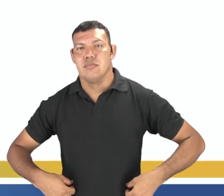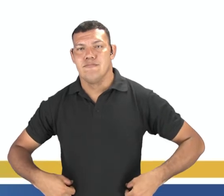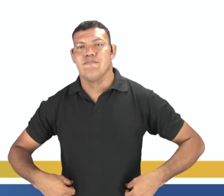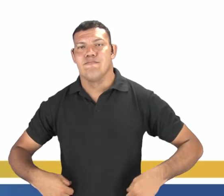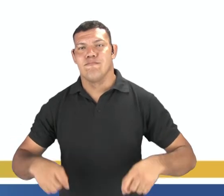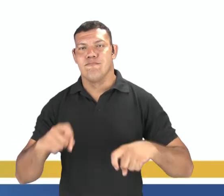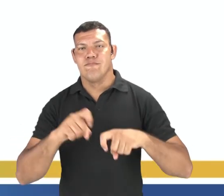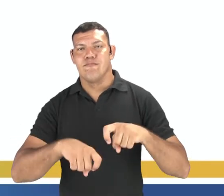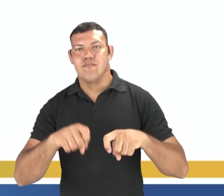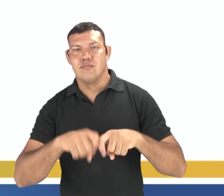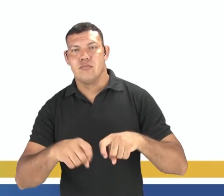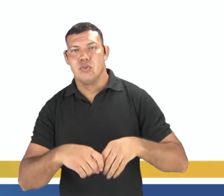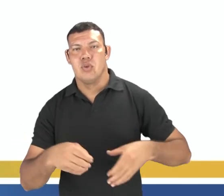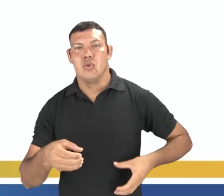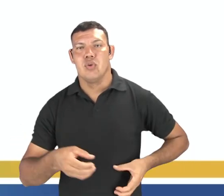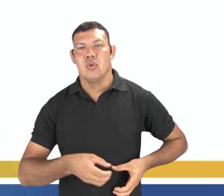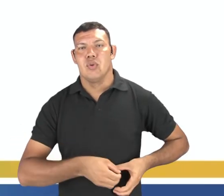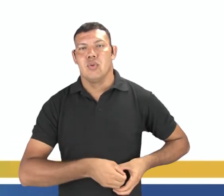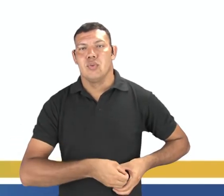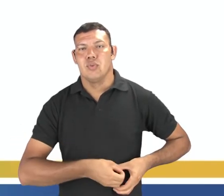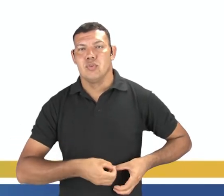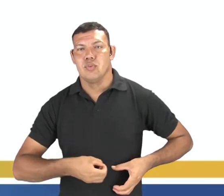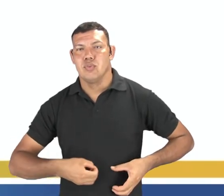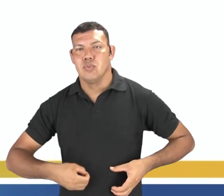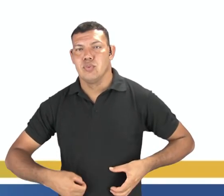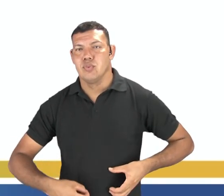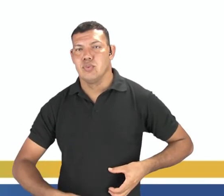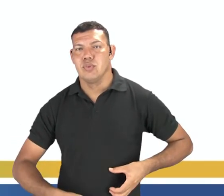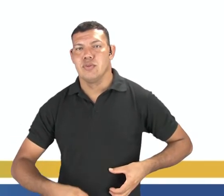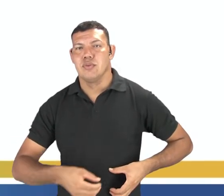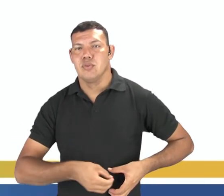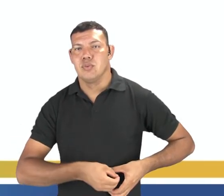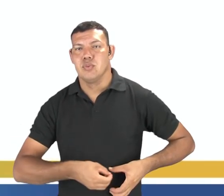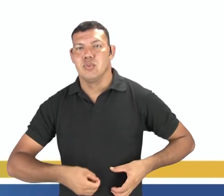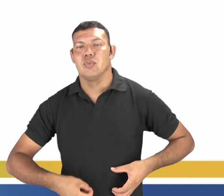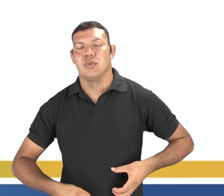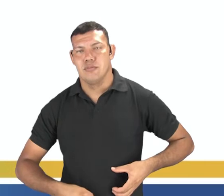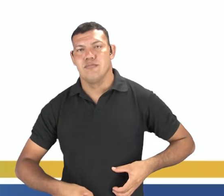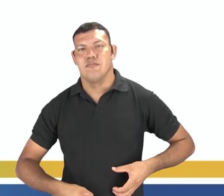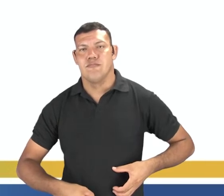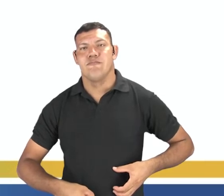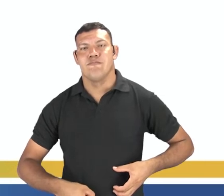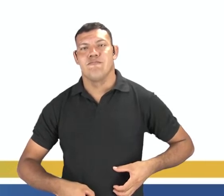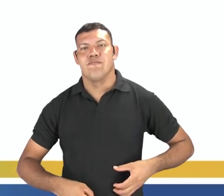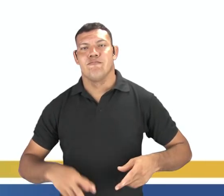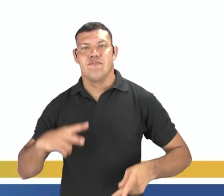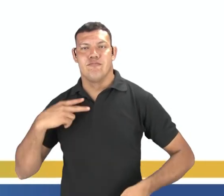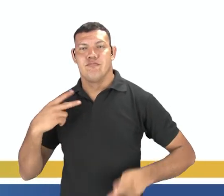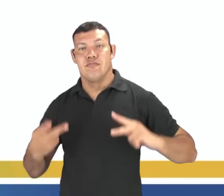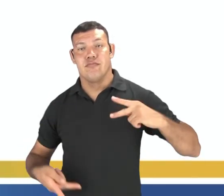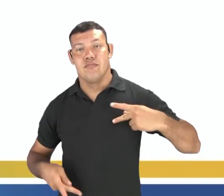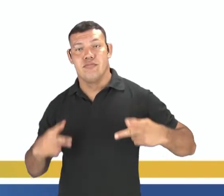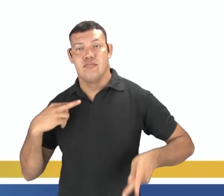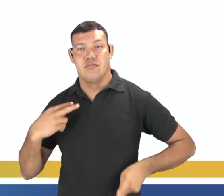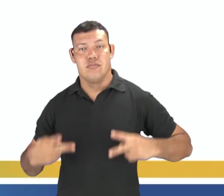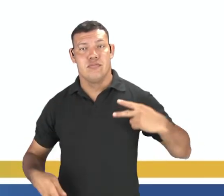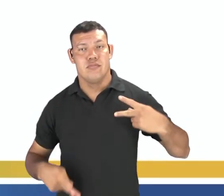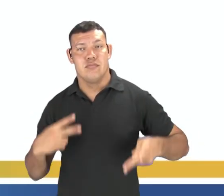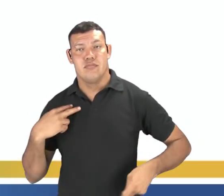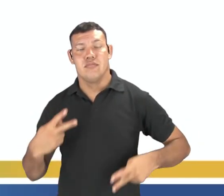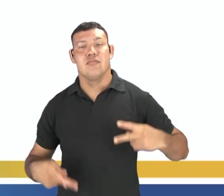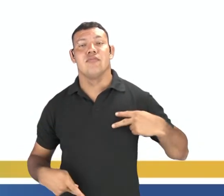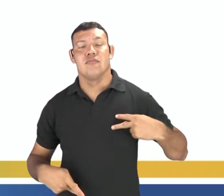os gametas, os óvulos e também produzir hormônios sexuais femininos, como eu falei na última aula, o estrogênio